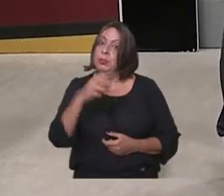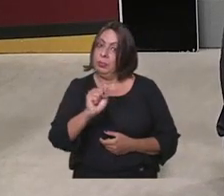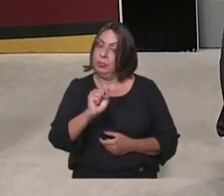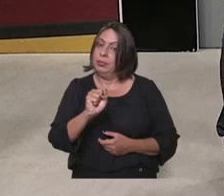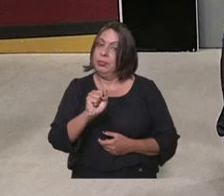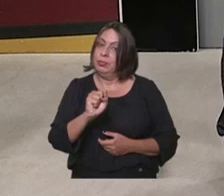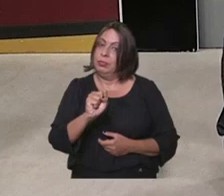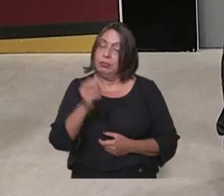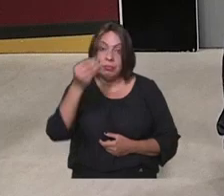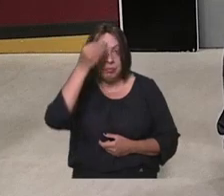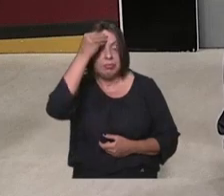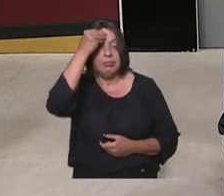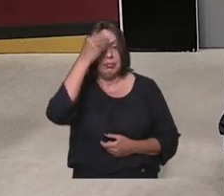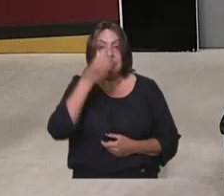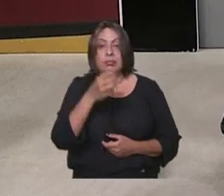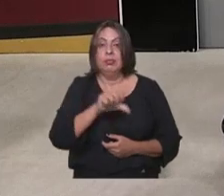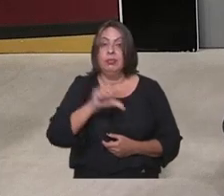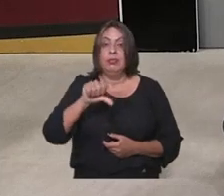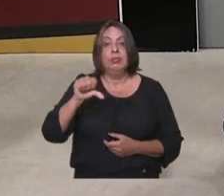999956848. Decora aí, ó,